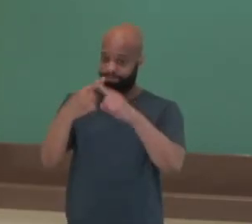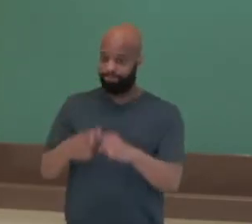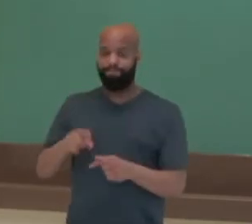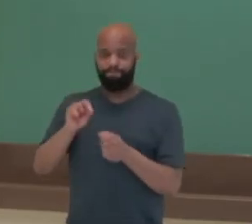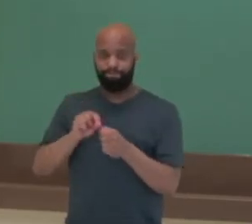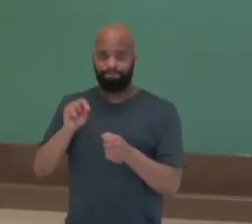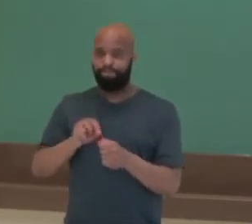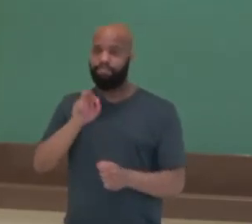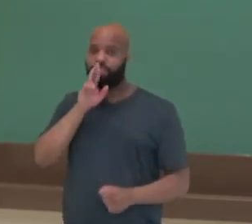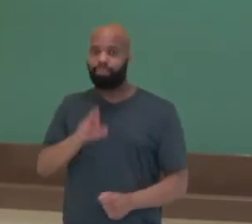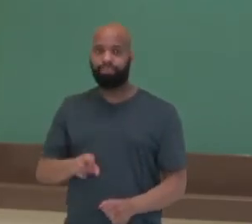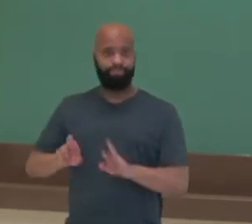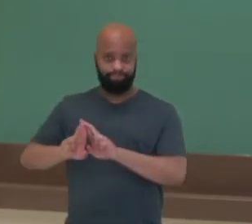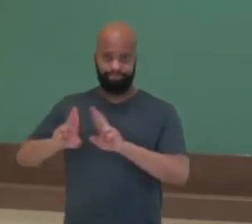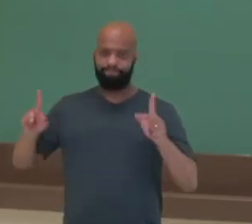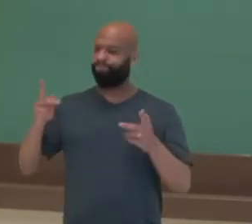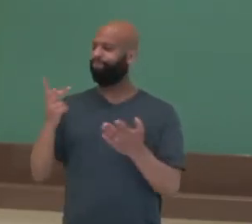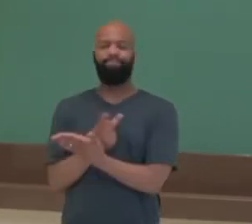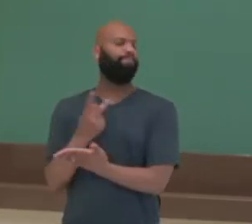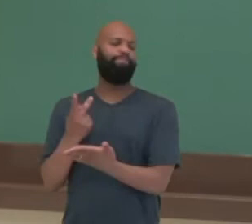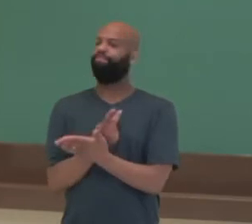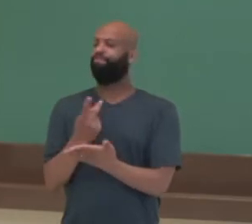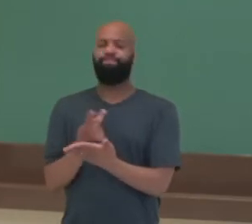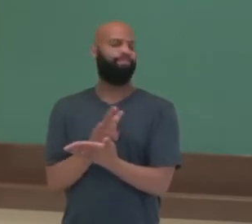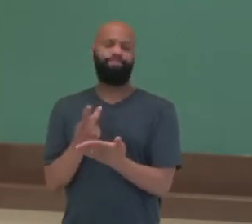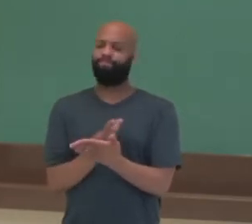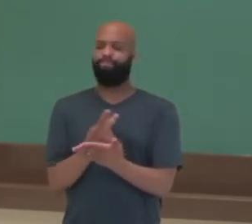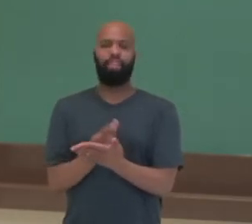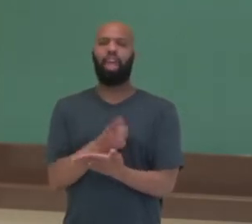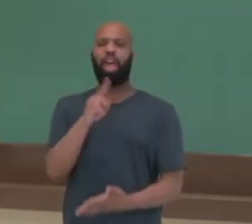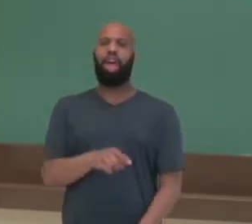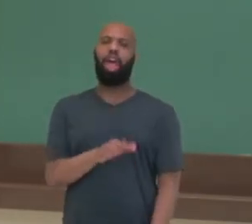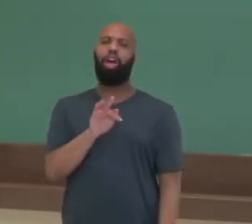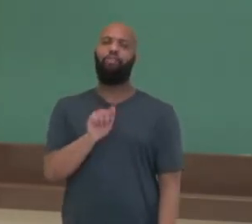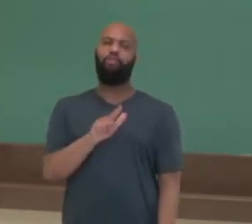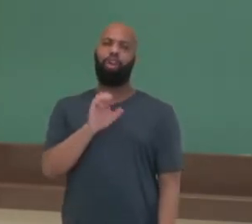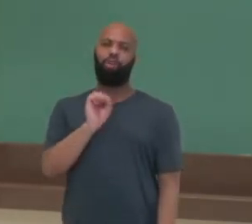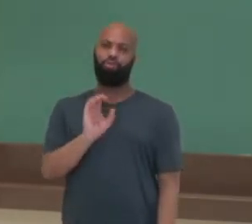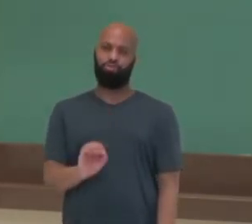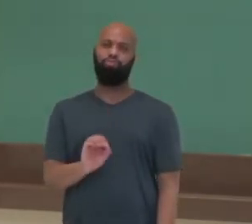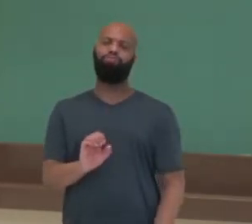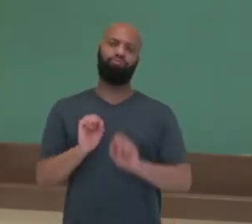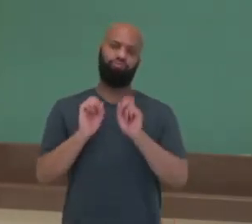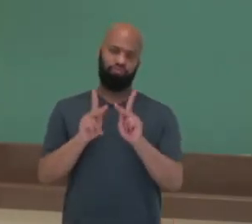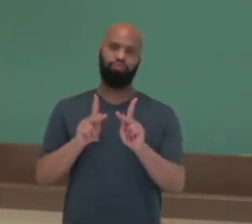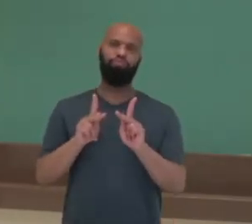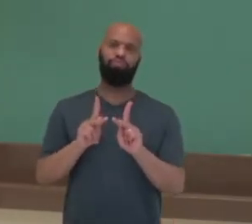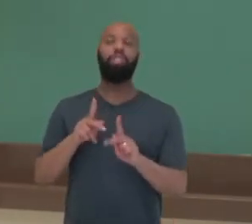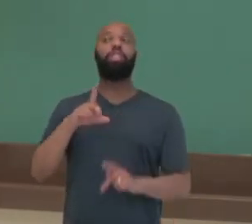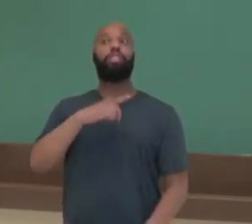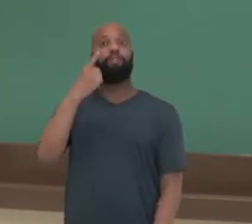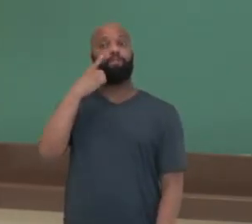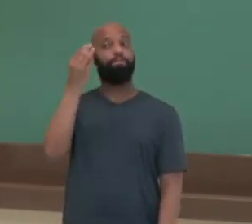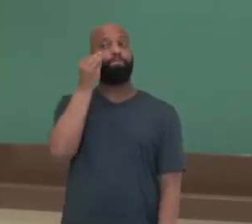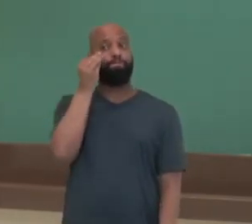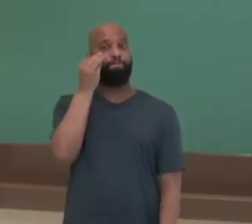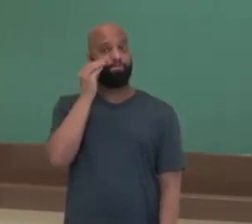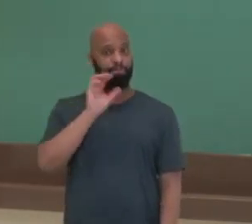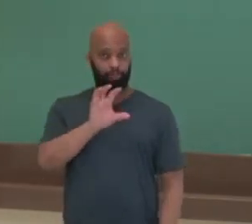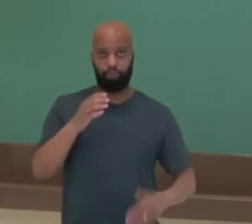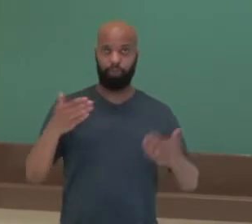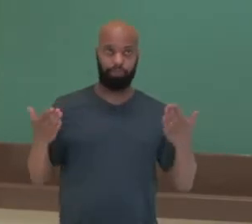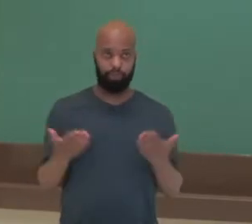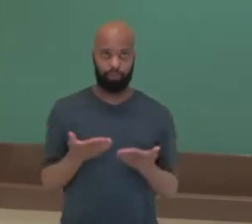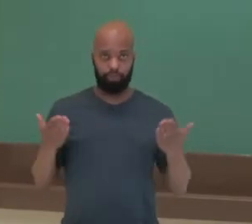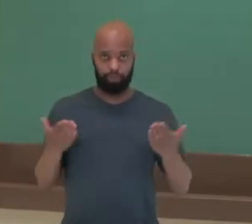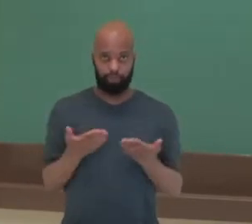resultado, significa que sim. Significa que 7, 2 e 35 são inversamente